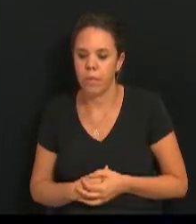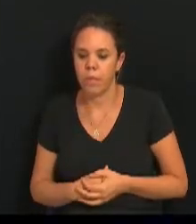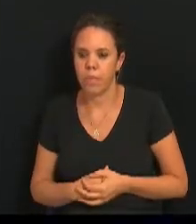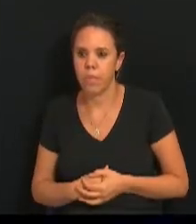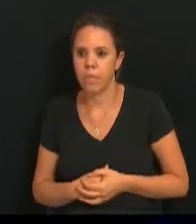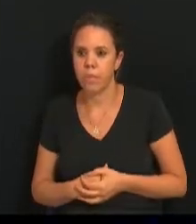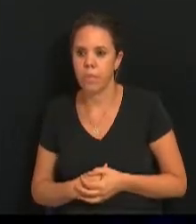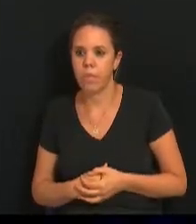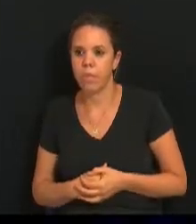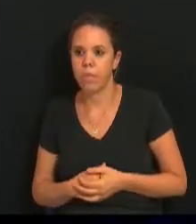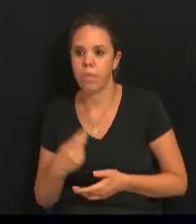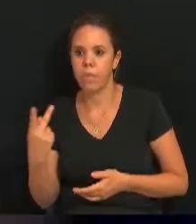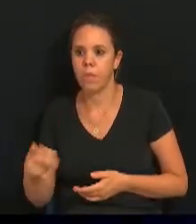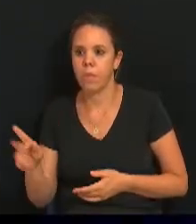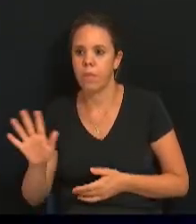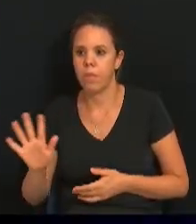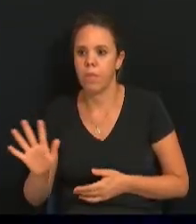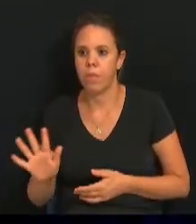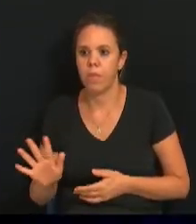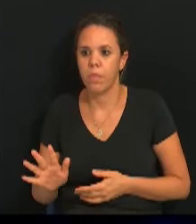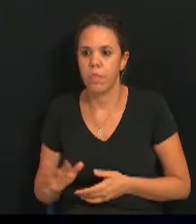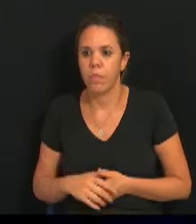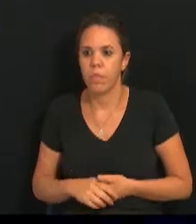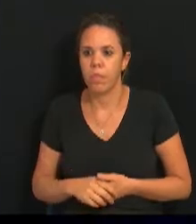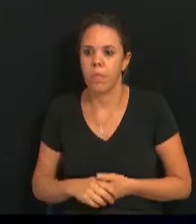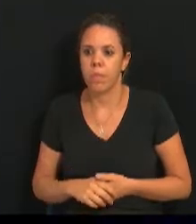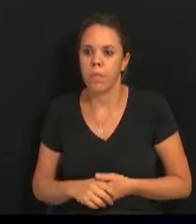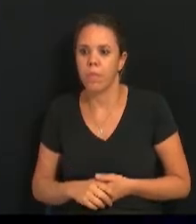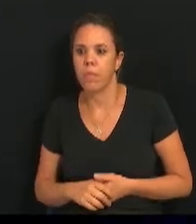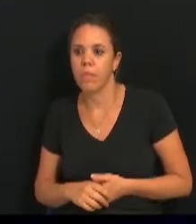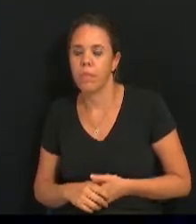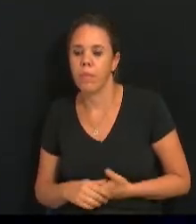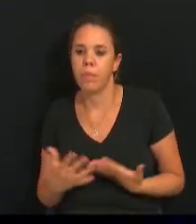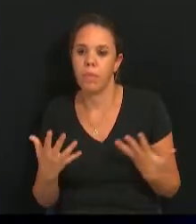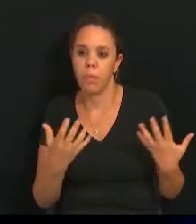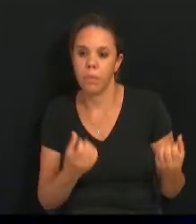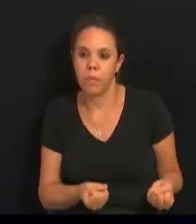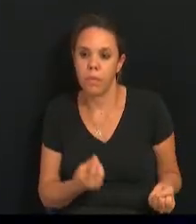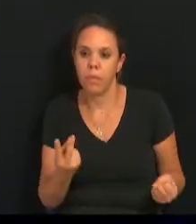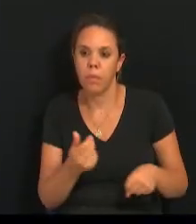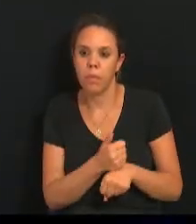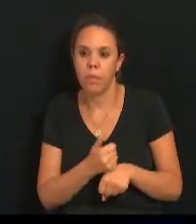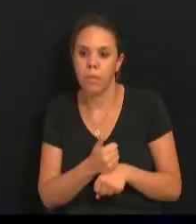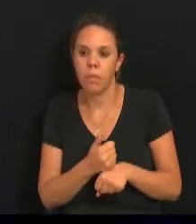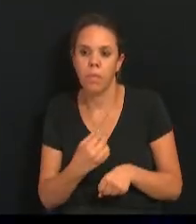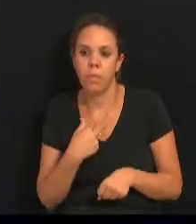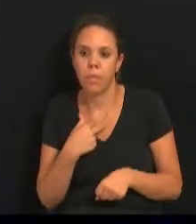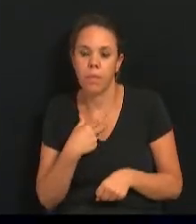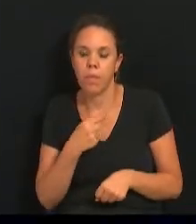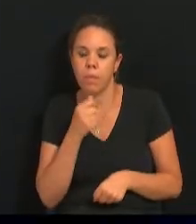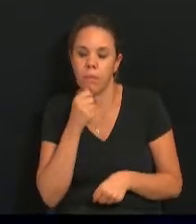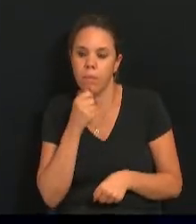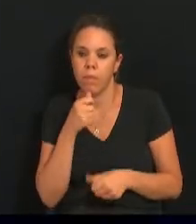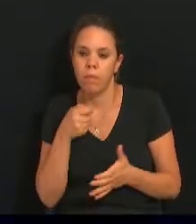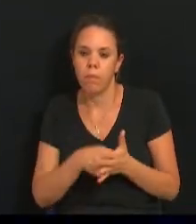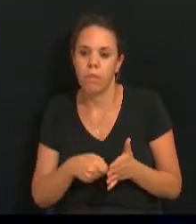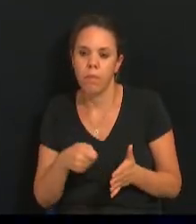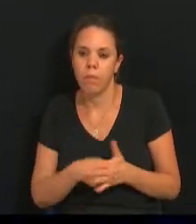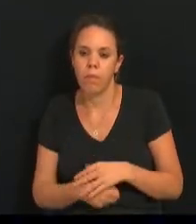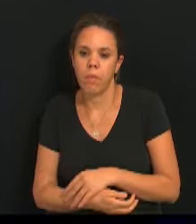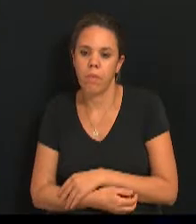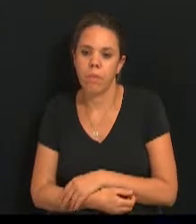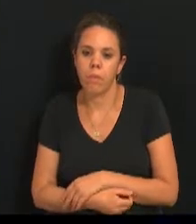Mas ele reconhece, mas ele não tem muitas condições